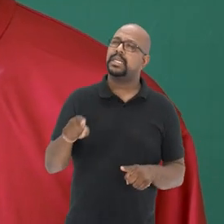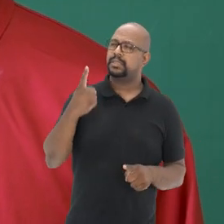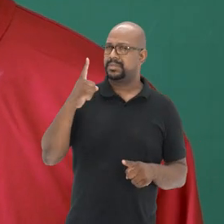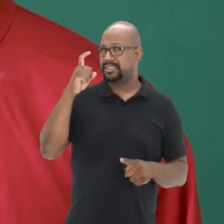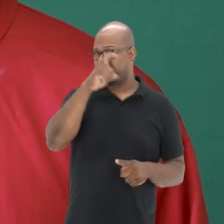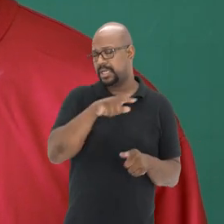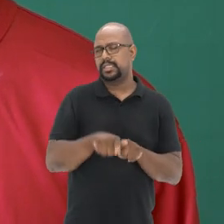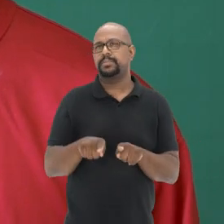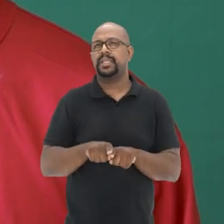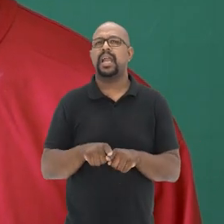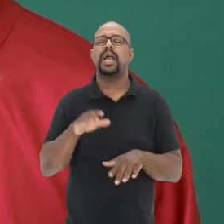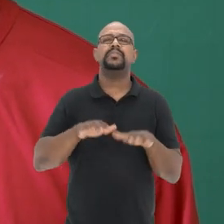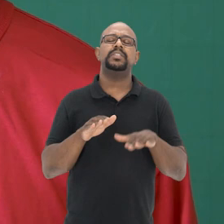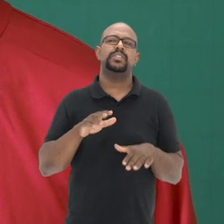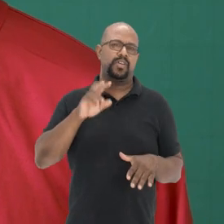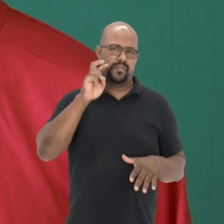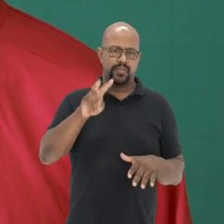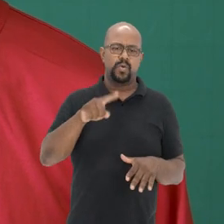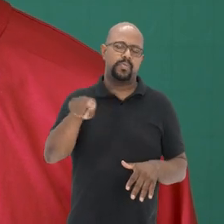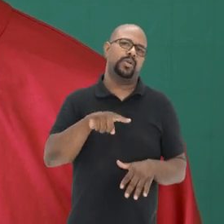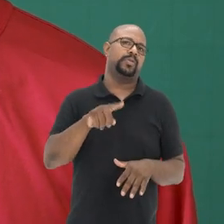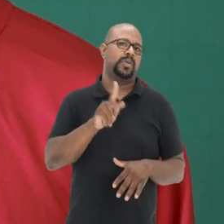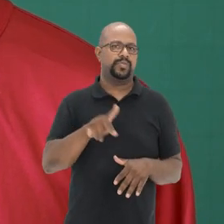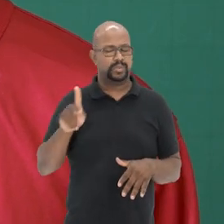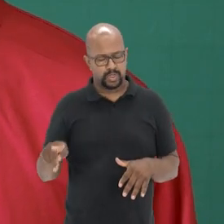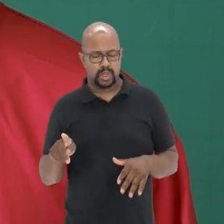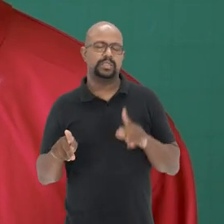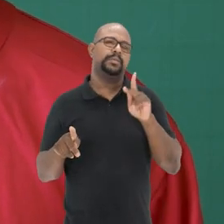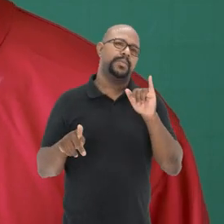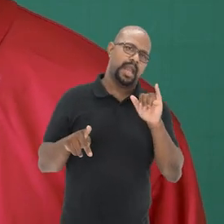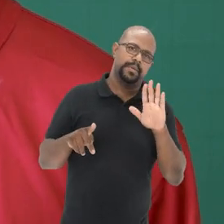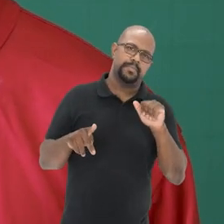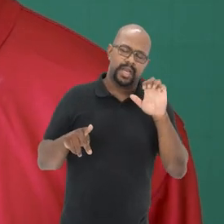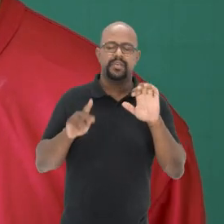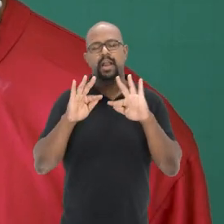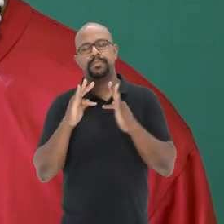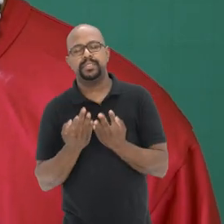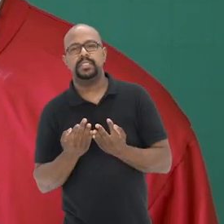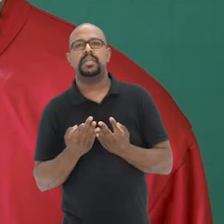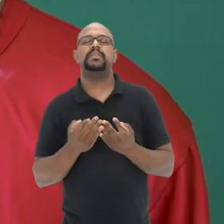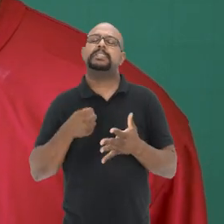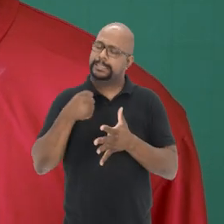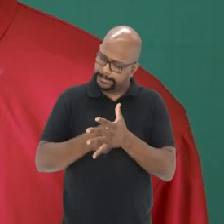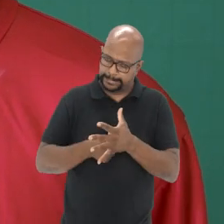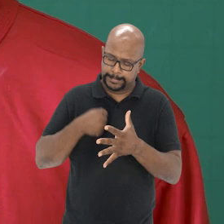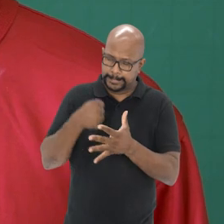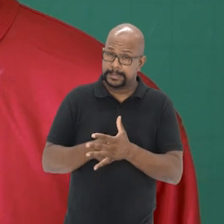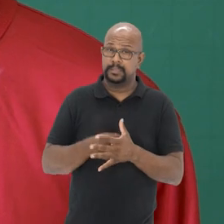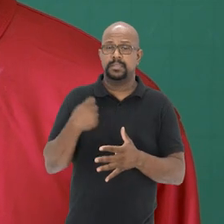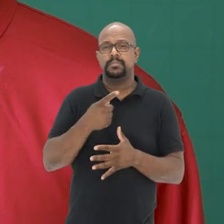tem uma grande dificuldade também, né, aí a gente viu, né, como nós professores, os pais, a família, vem notando